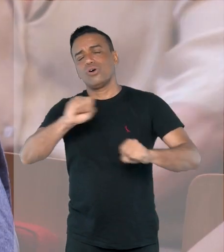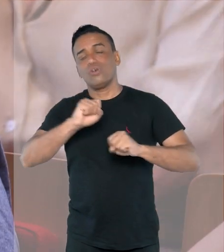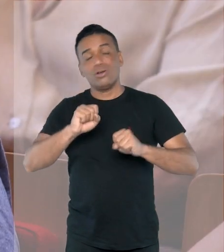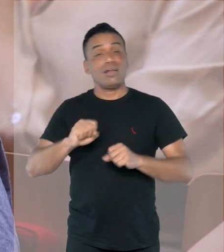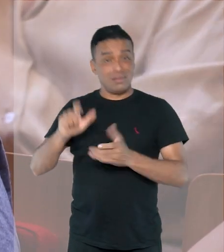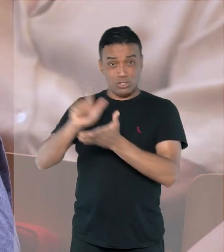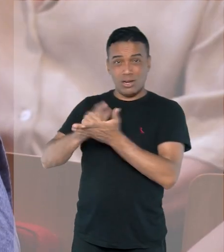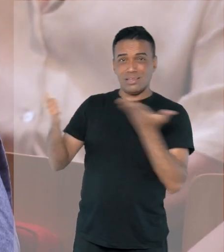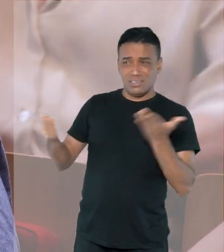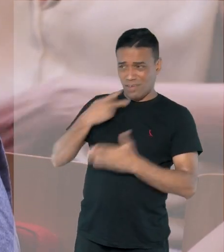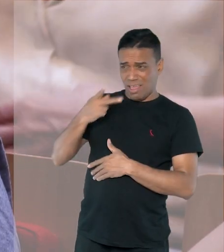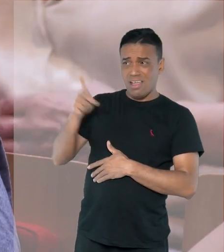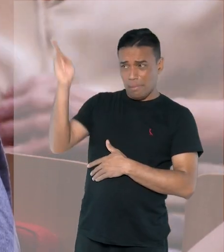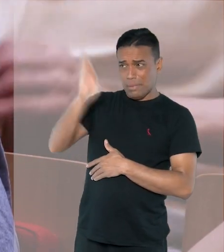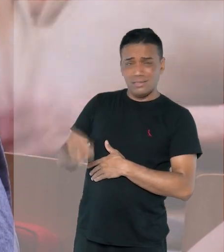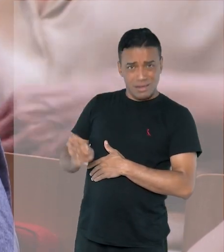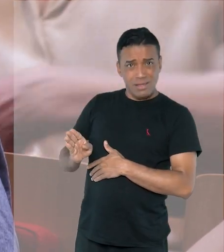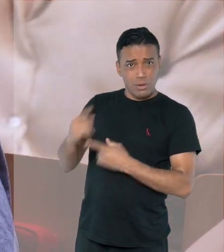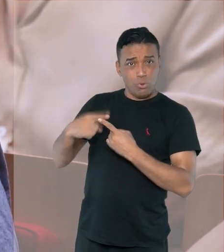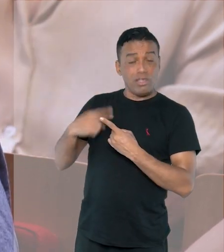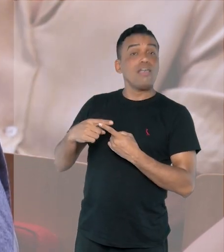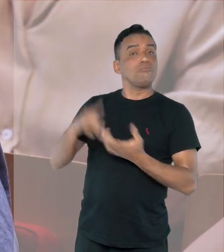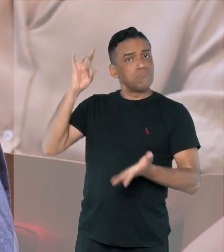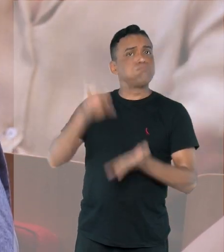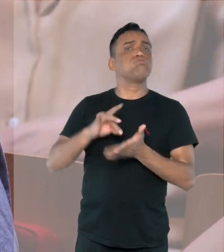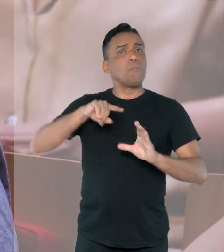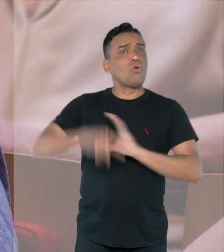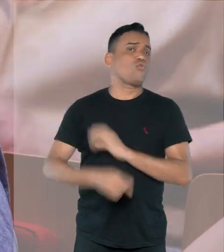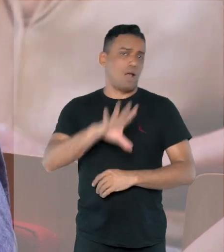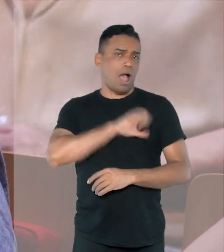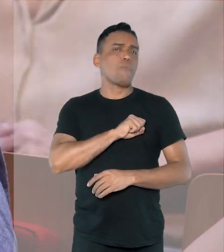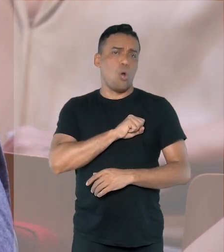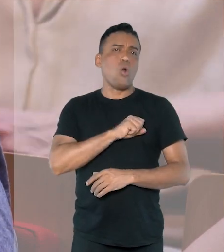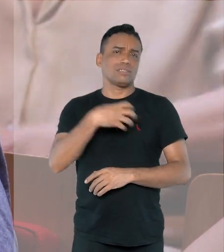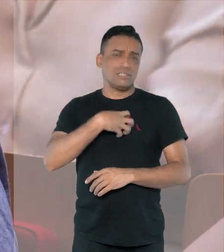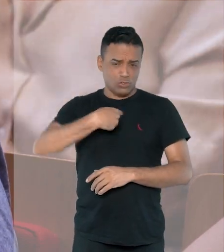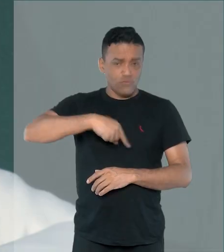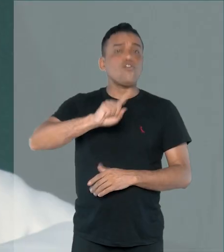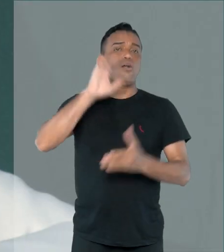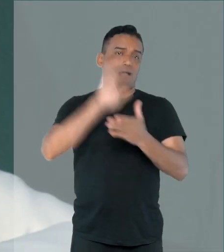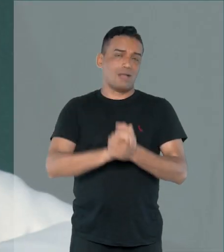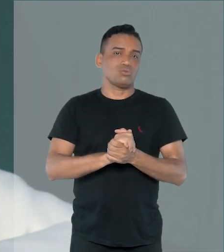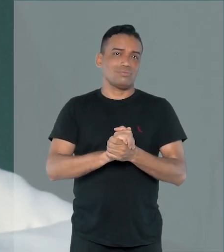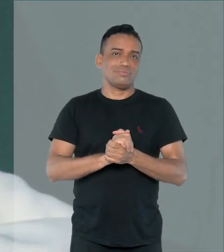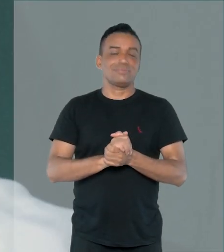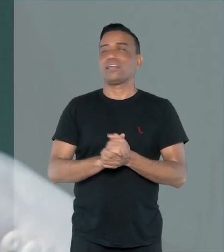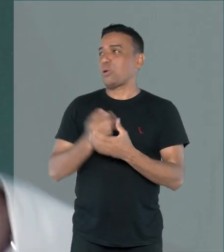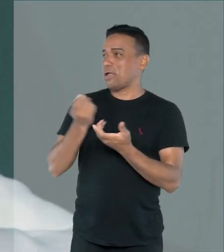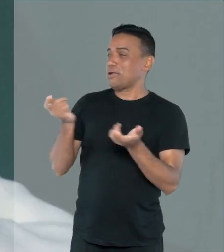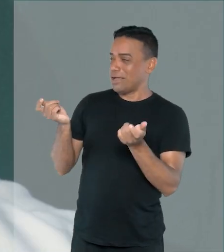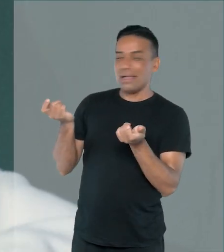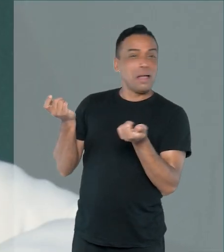dizer que ele era brasileiro mesmo, porque ele casou por amor. Então, essa coisa do brasileiro, né? Como se isso fosse possível.